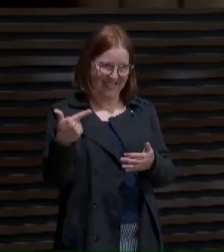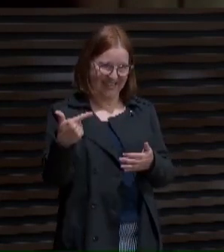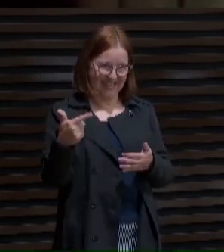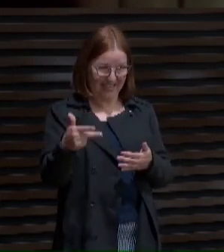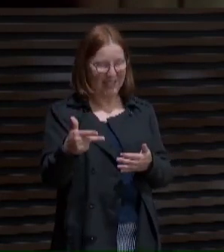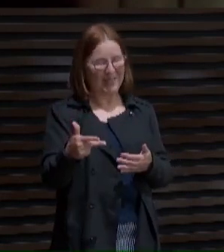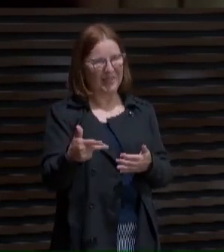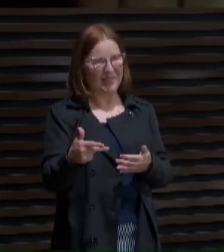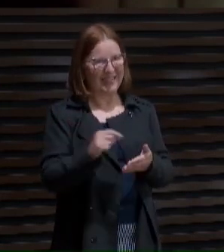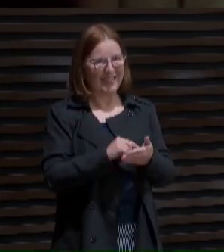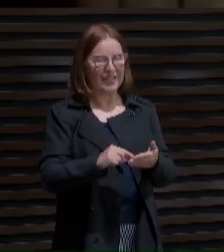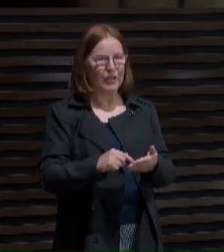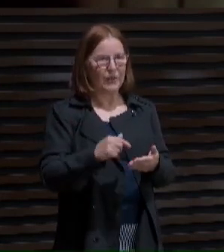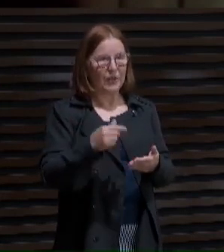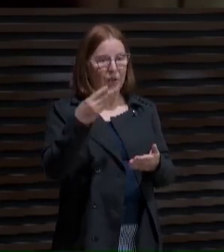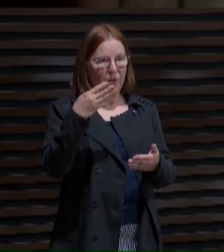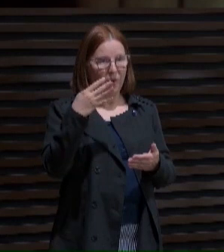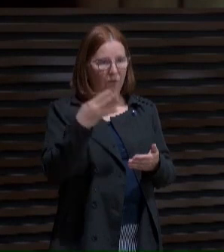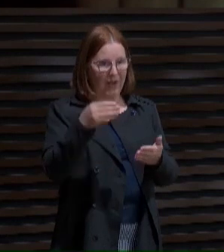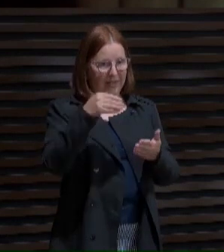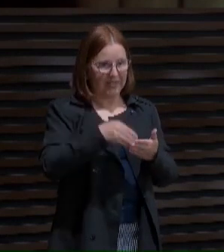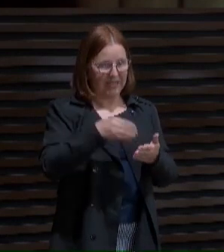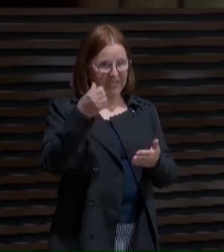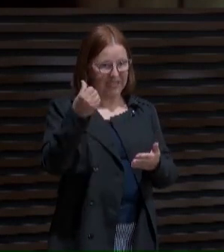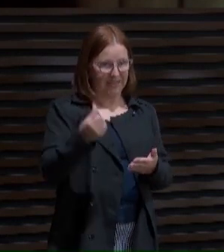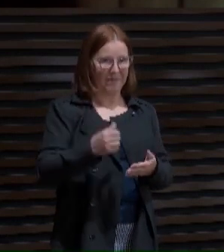4, 5 e 6, na versão NVT.